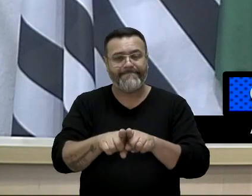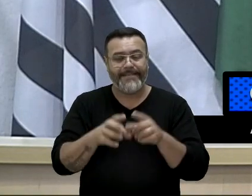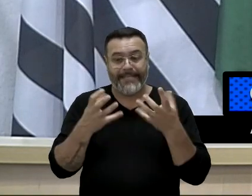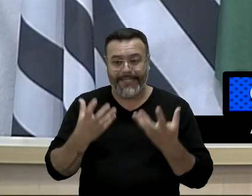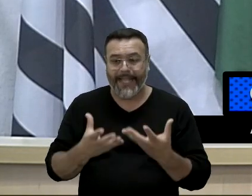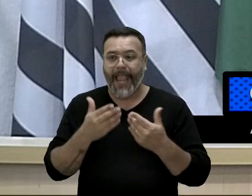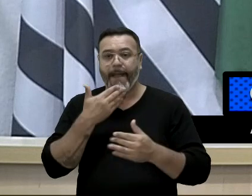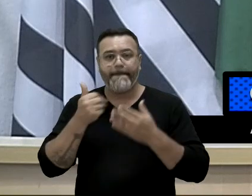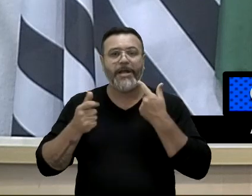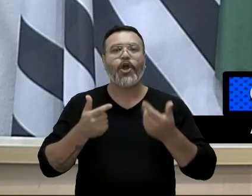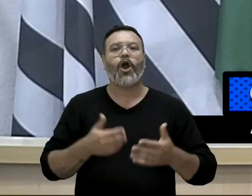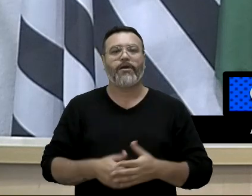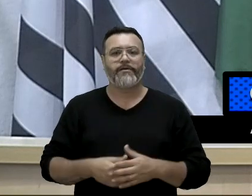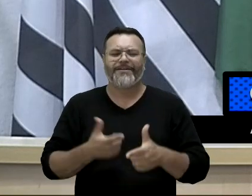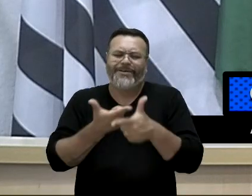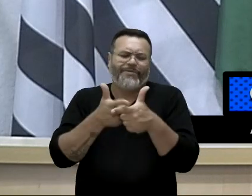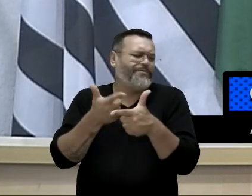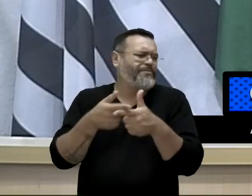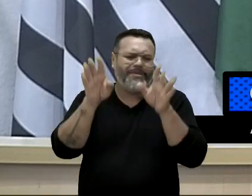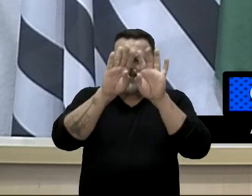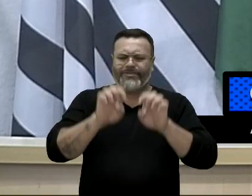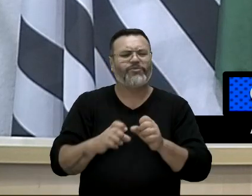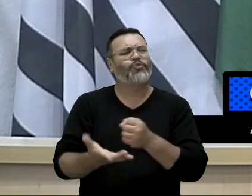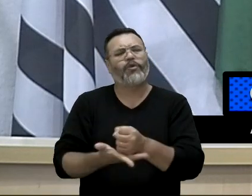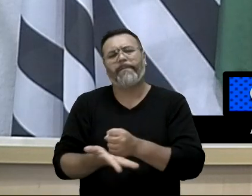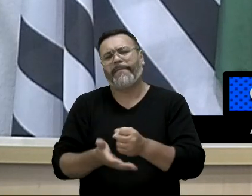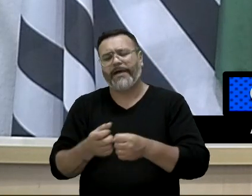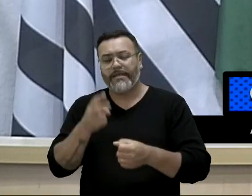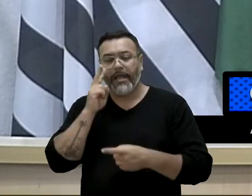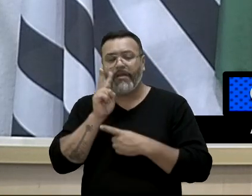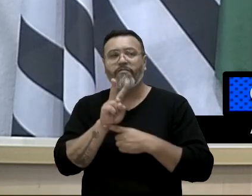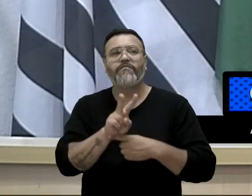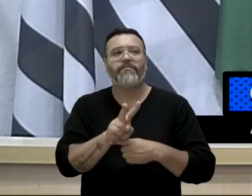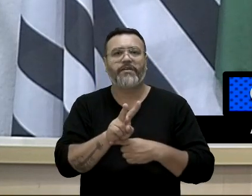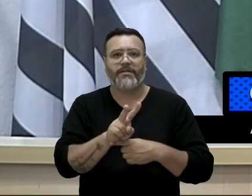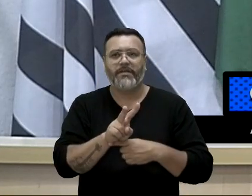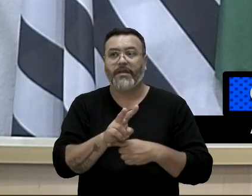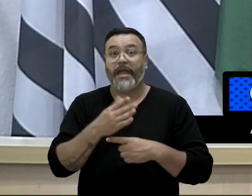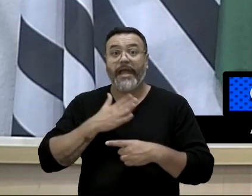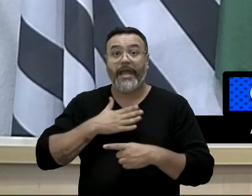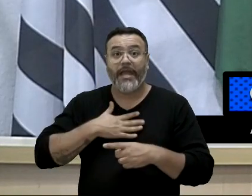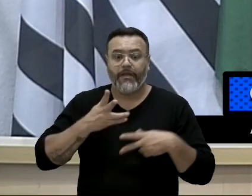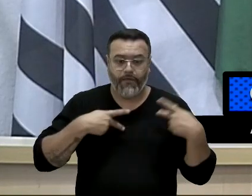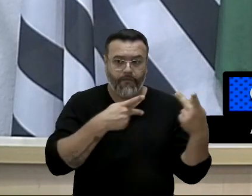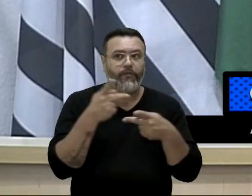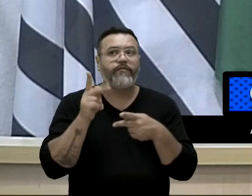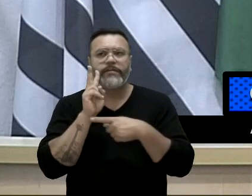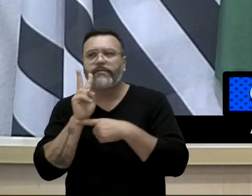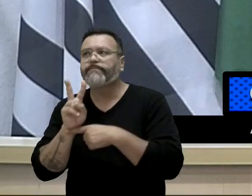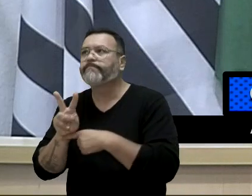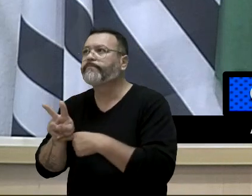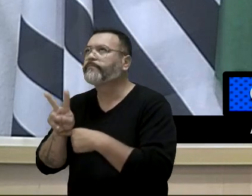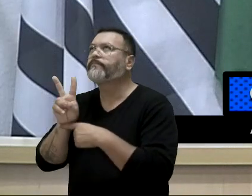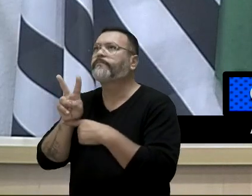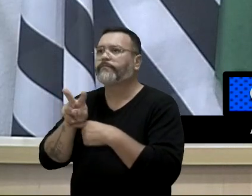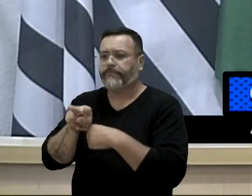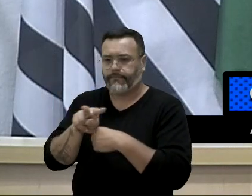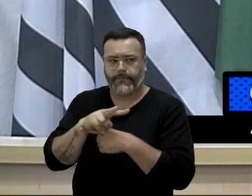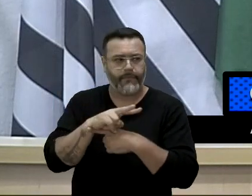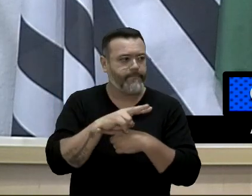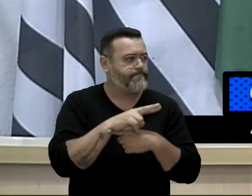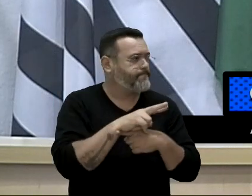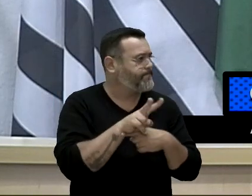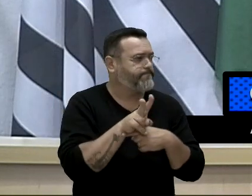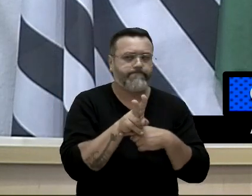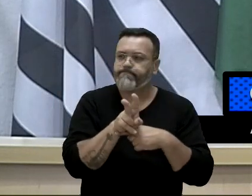muito problema. Problema de infraestrutura, eu pude ver com os meus olhos lá, não sei se está assim ainda, ou houve uma melhora, Simone, mas quando